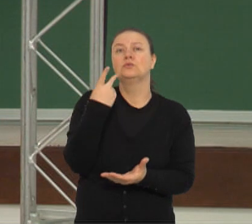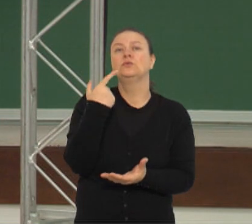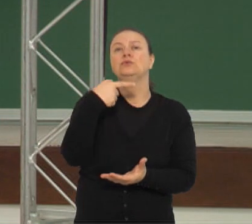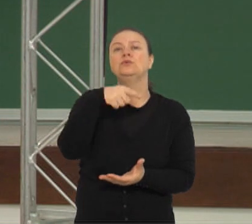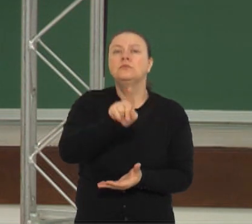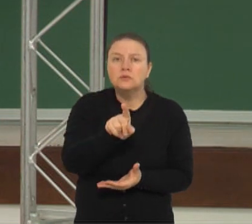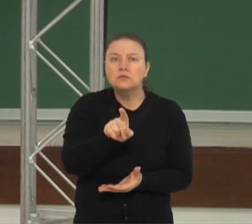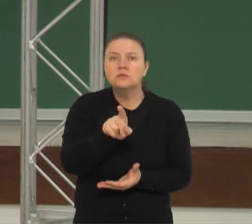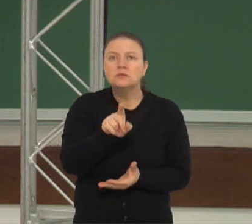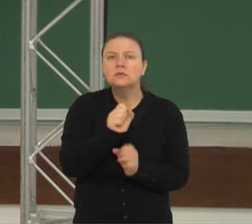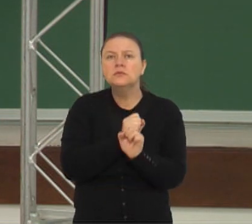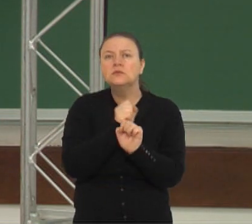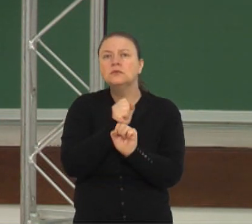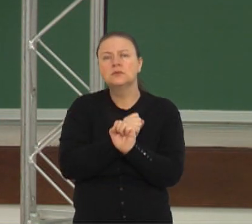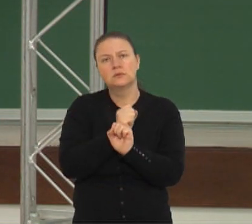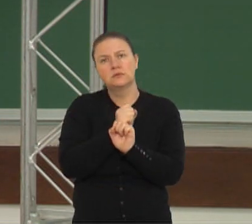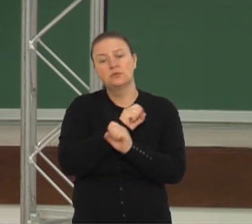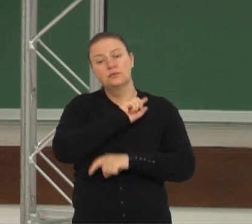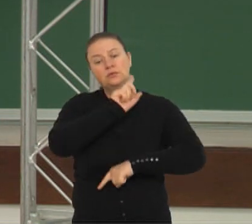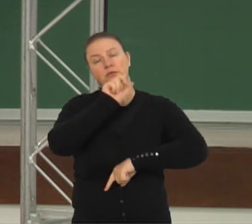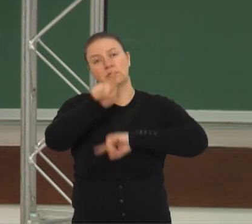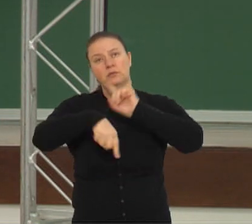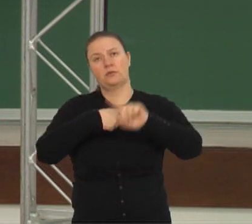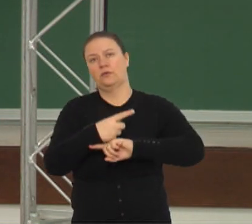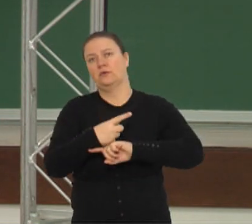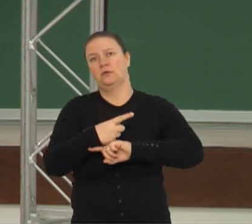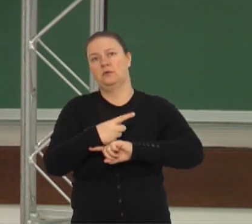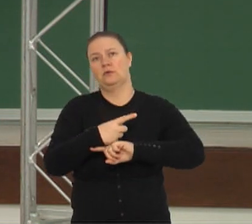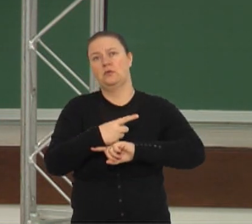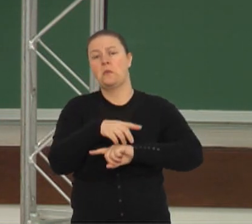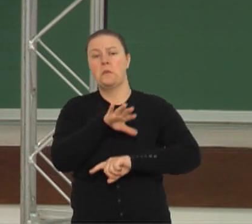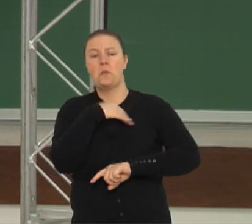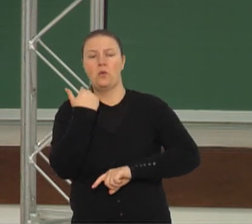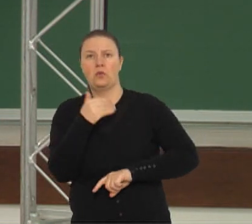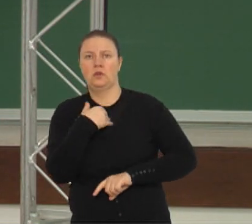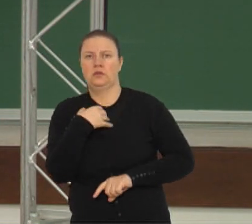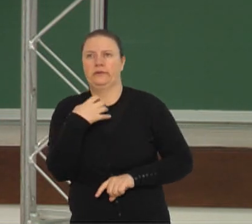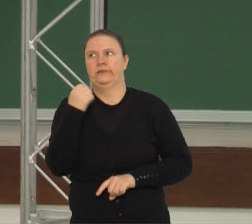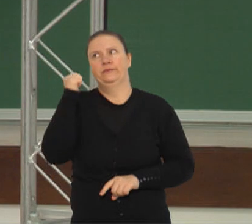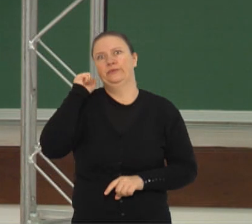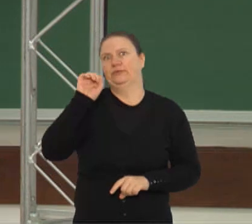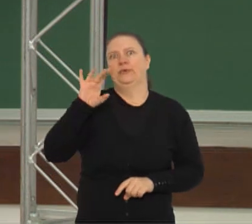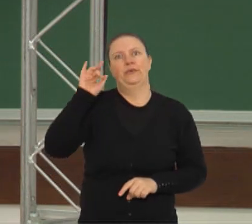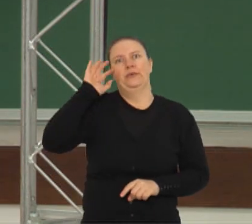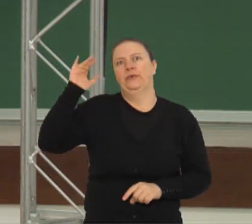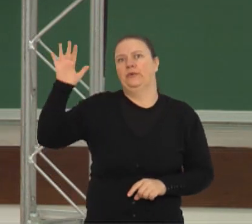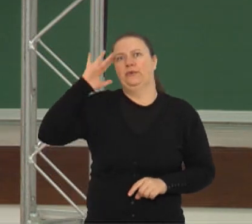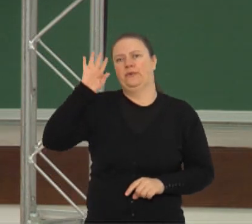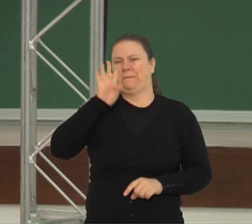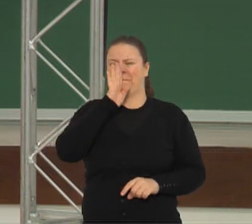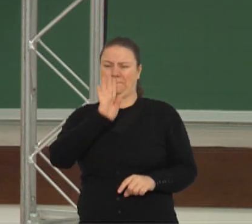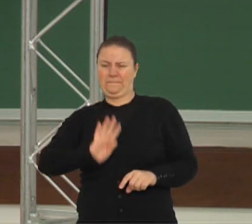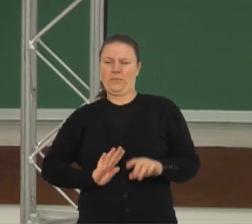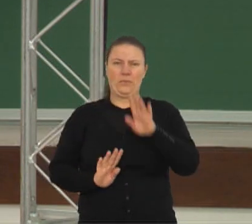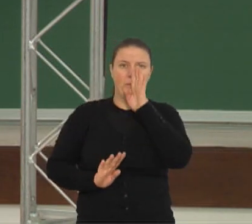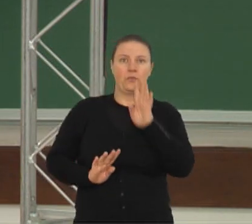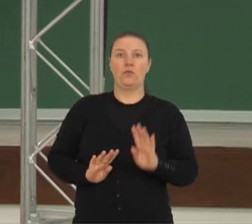continua morrendo. Como disse, às vezes no sentido figurado, às vezes no sentido